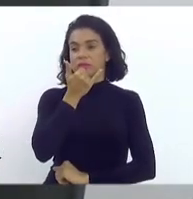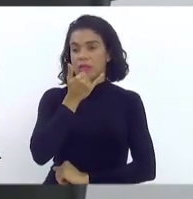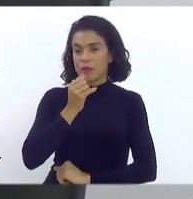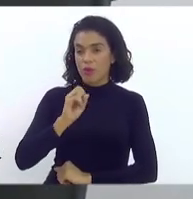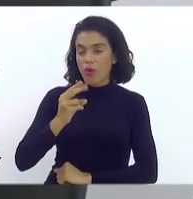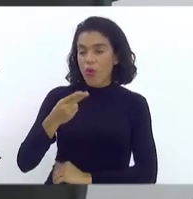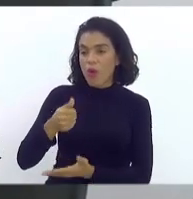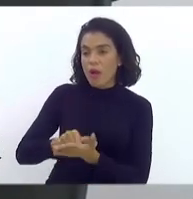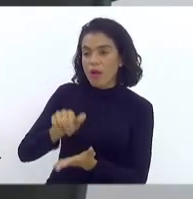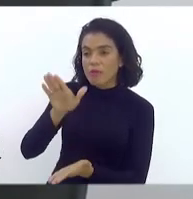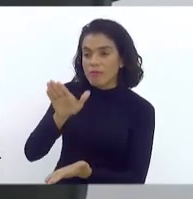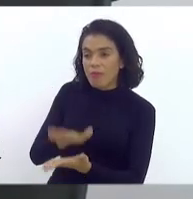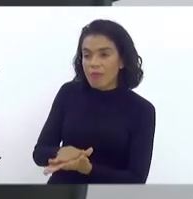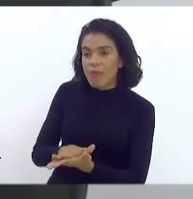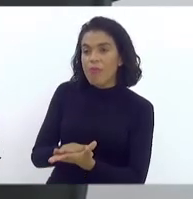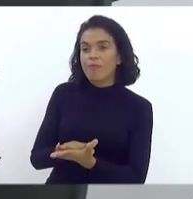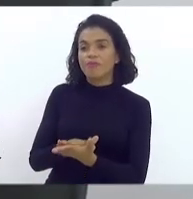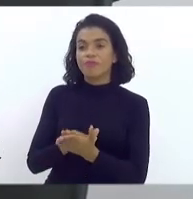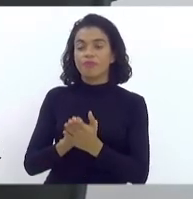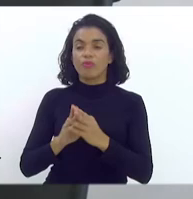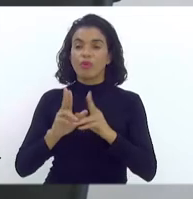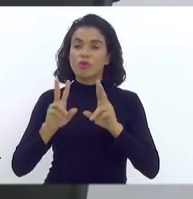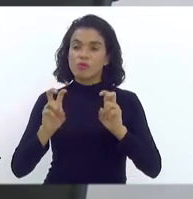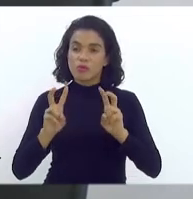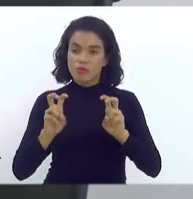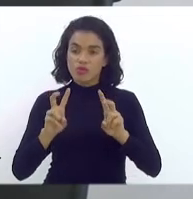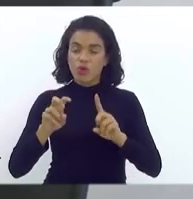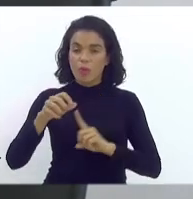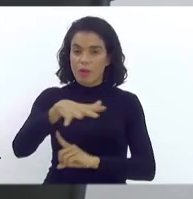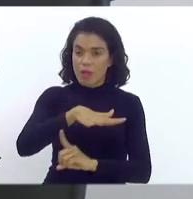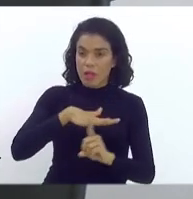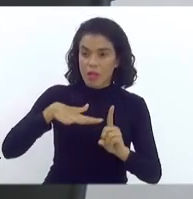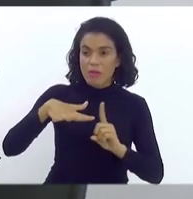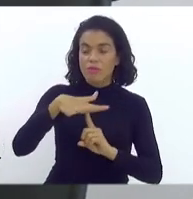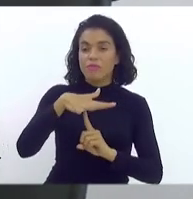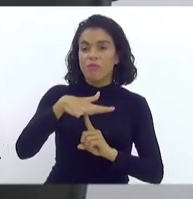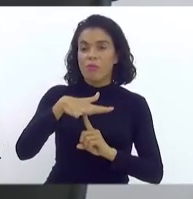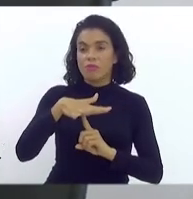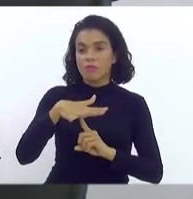autuação, algum imbróglio envolvendo a questão ambiental e a Naturgy?